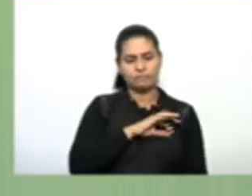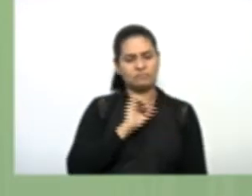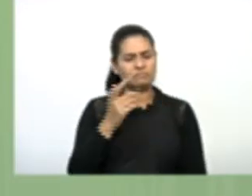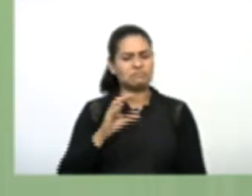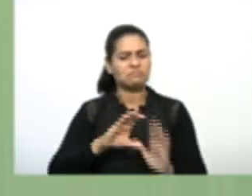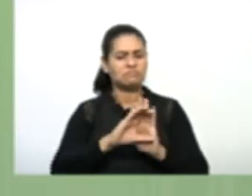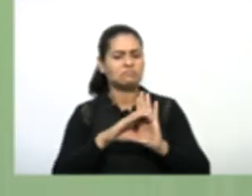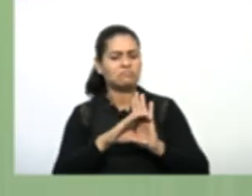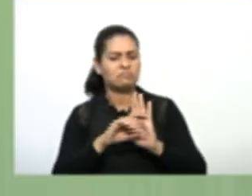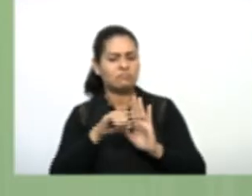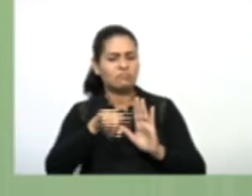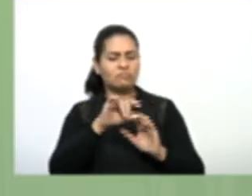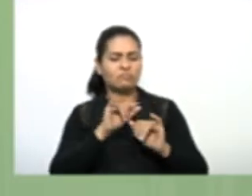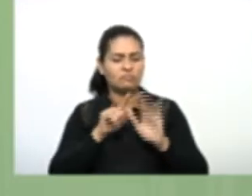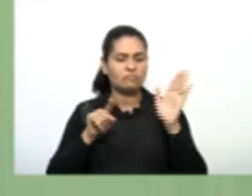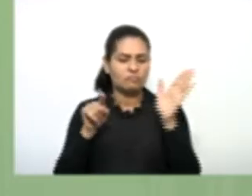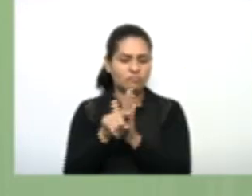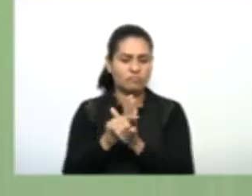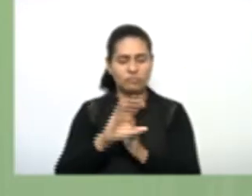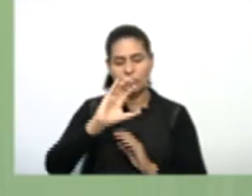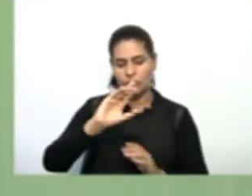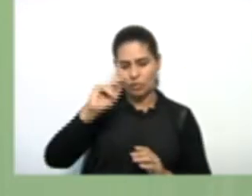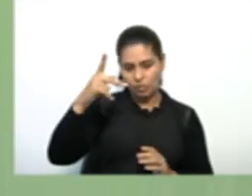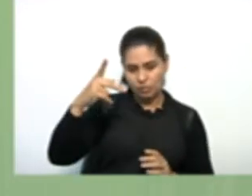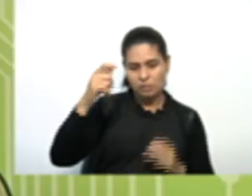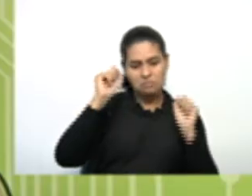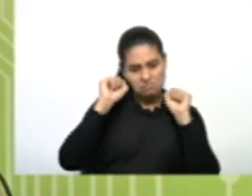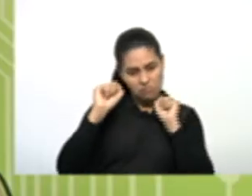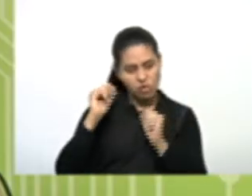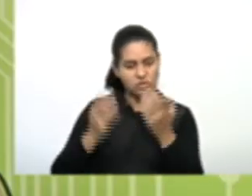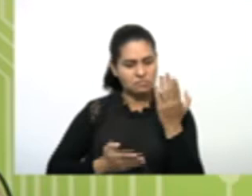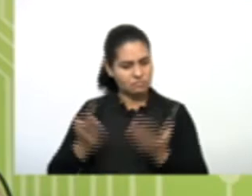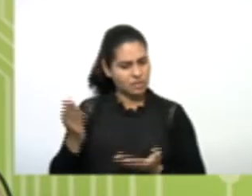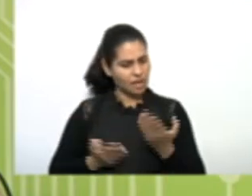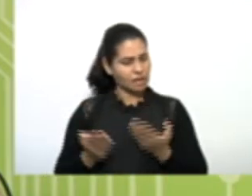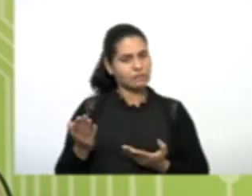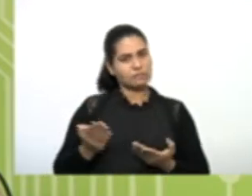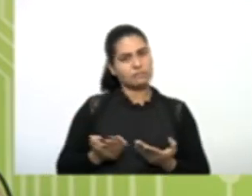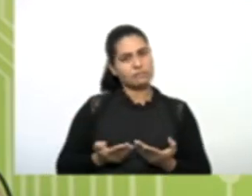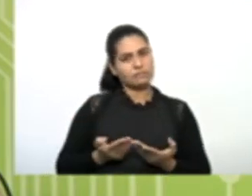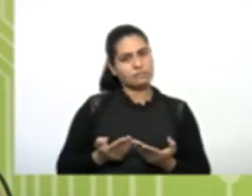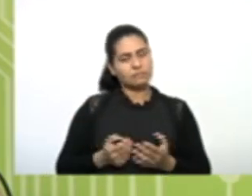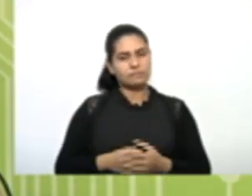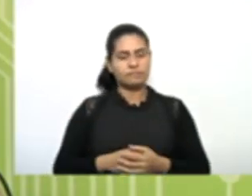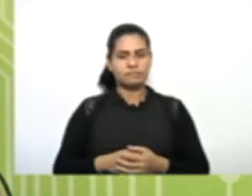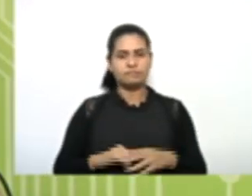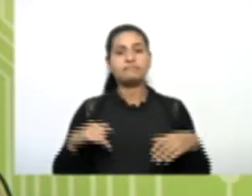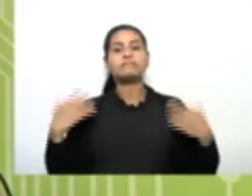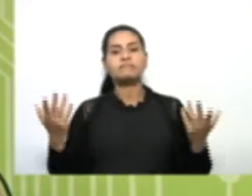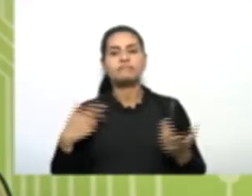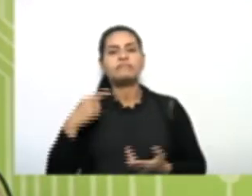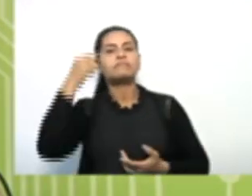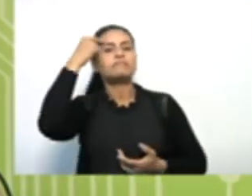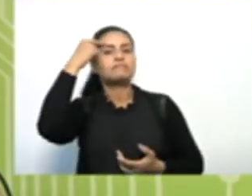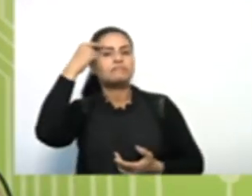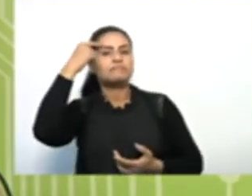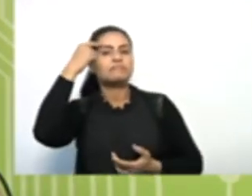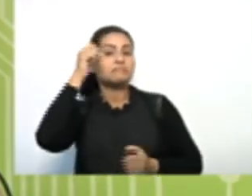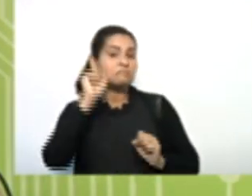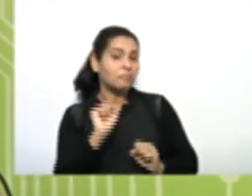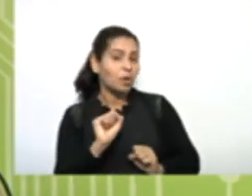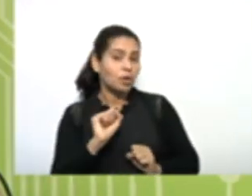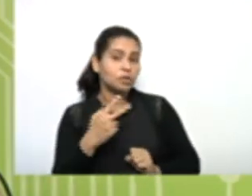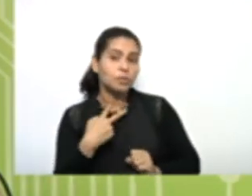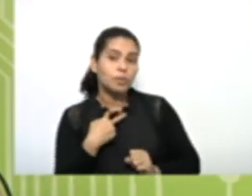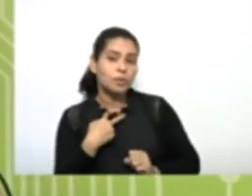conceito eu pergunto para vocês, uma cooperativa pode ter empregados? E aí, o que vocês acham? Pode ou não